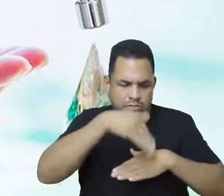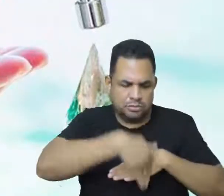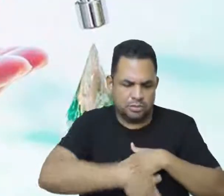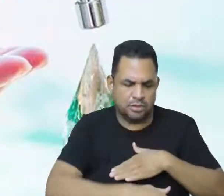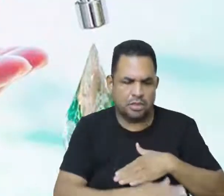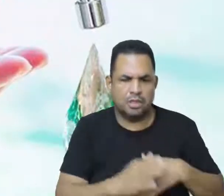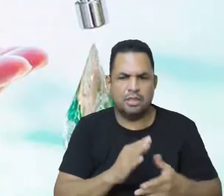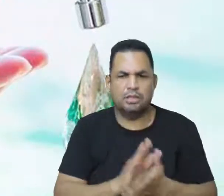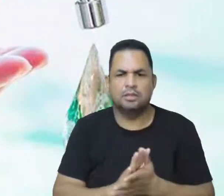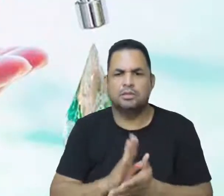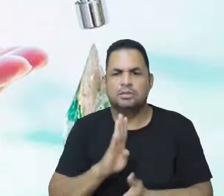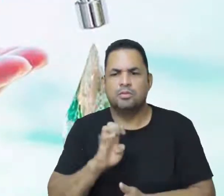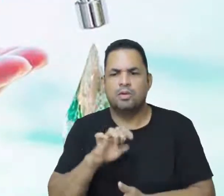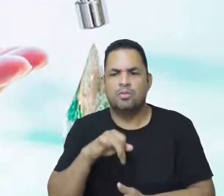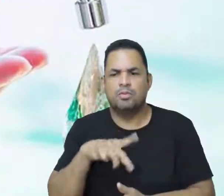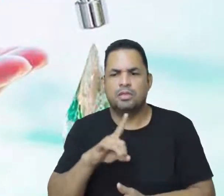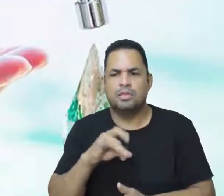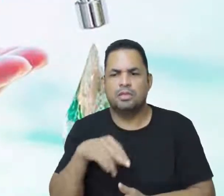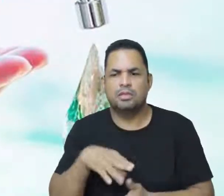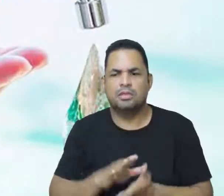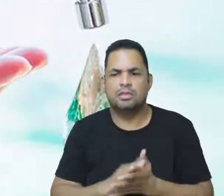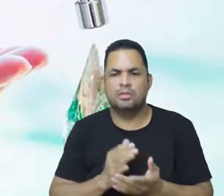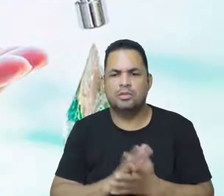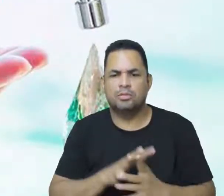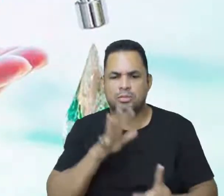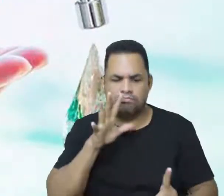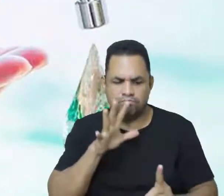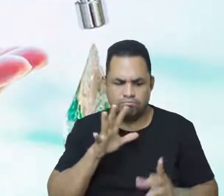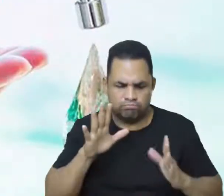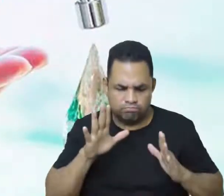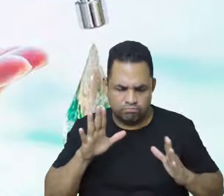grande impacto ambiental.